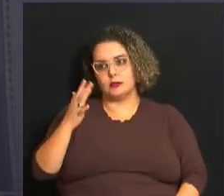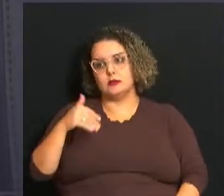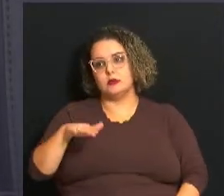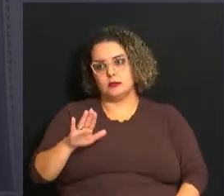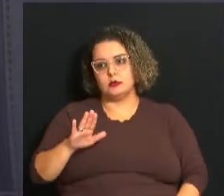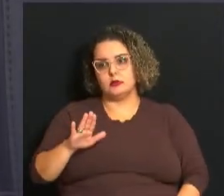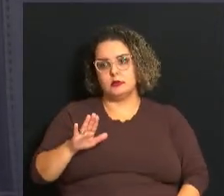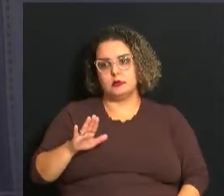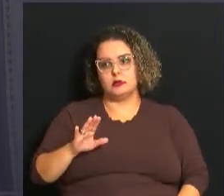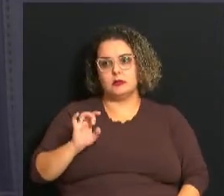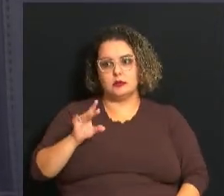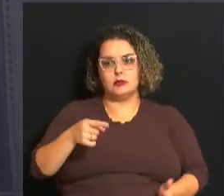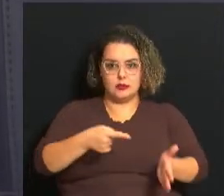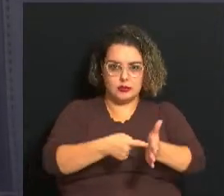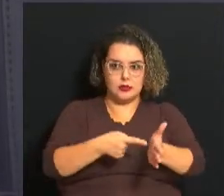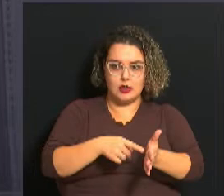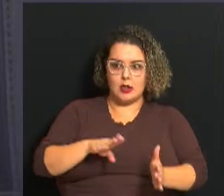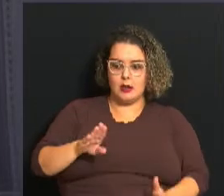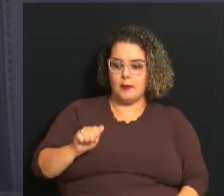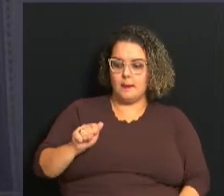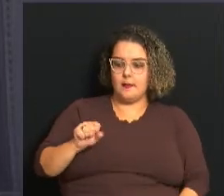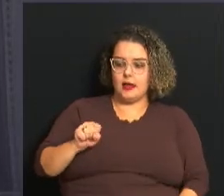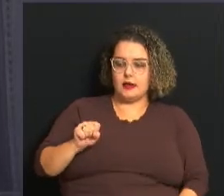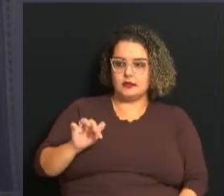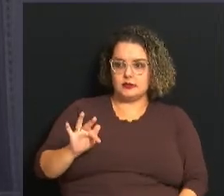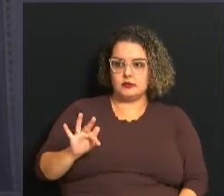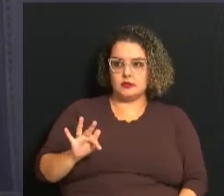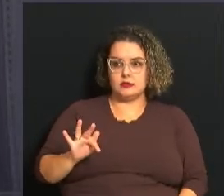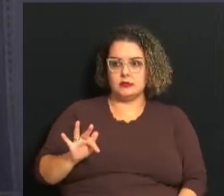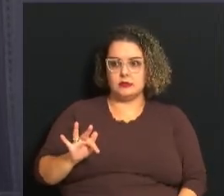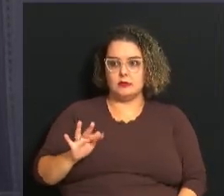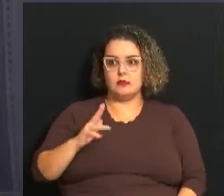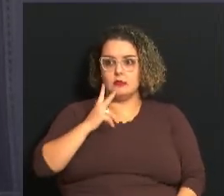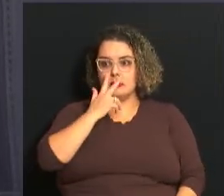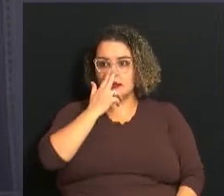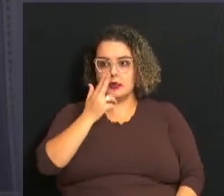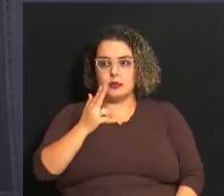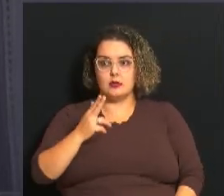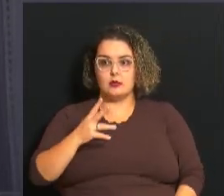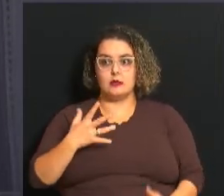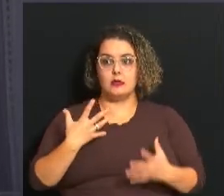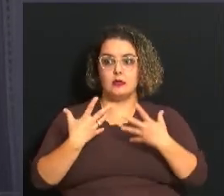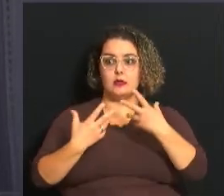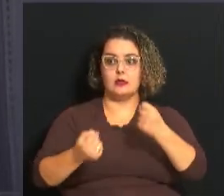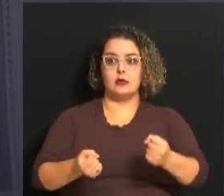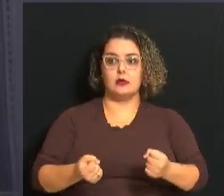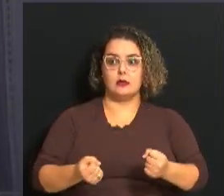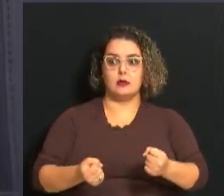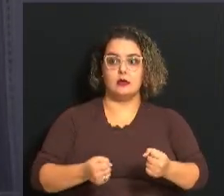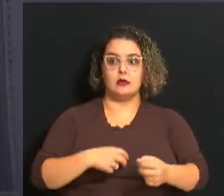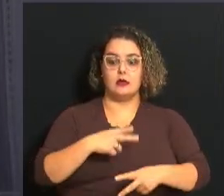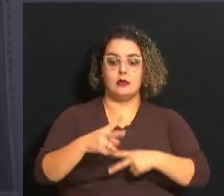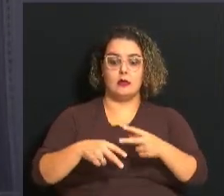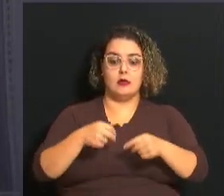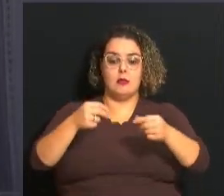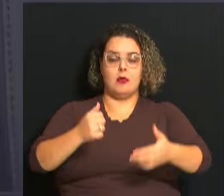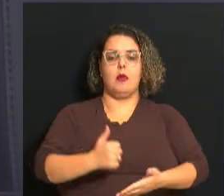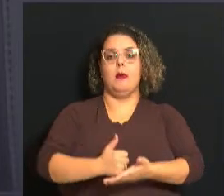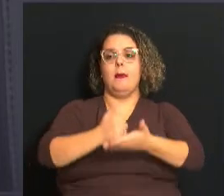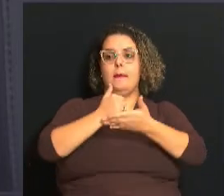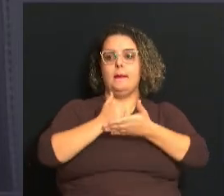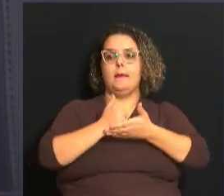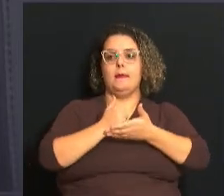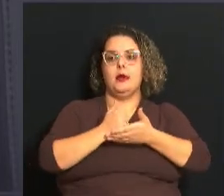só para denunciar a base eles agora Parece que vão ganhar um prêmio da diversidade porque depois da repercussão desse